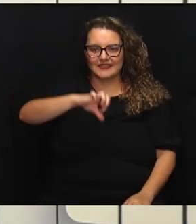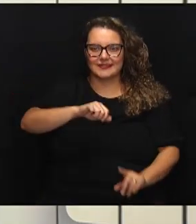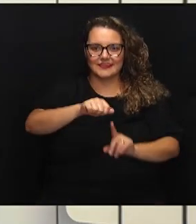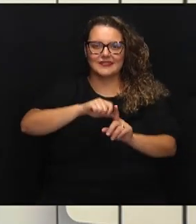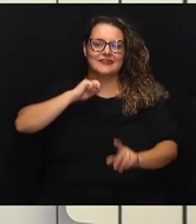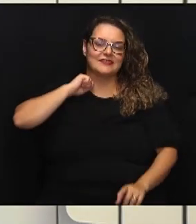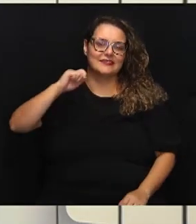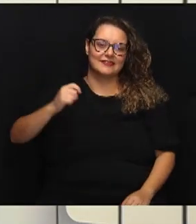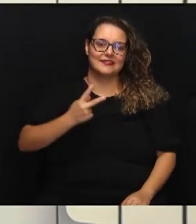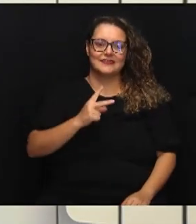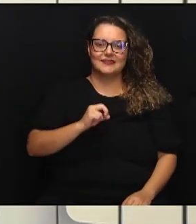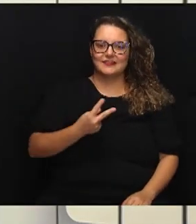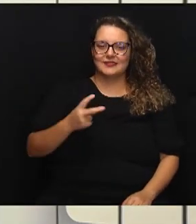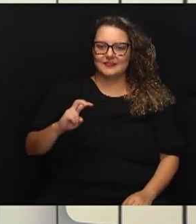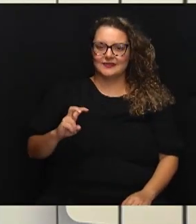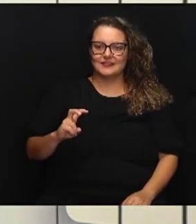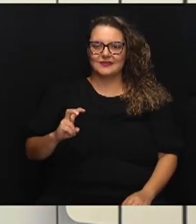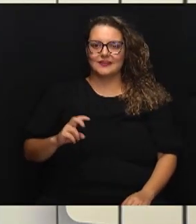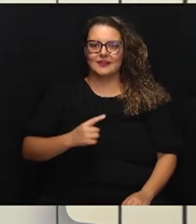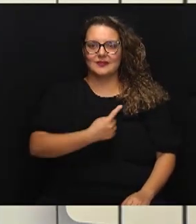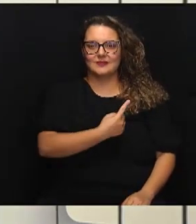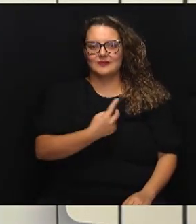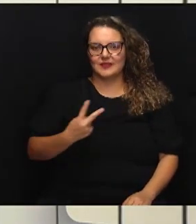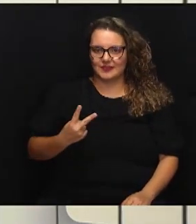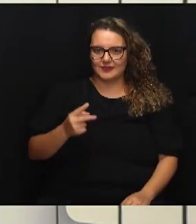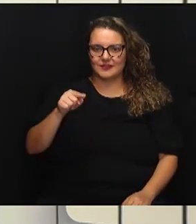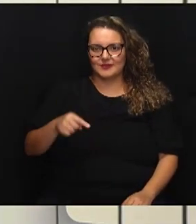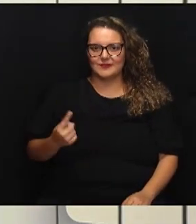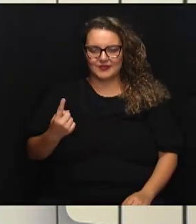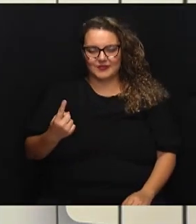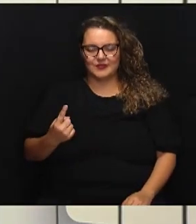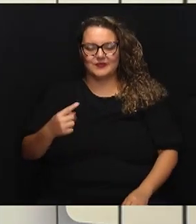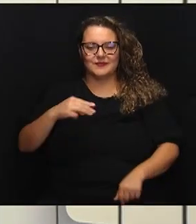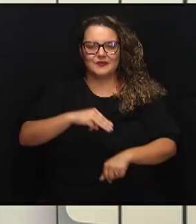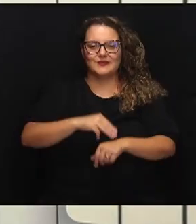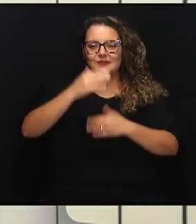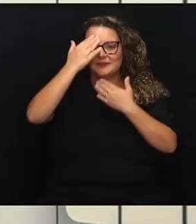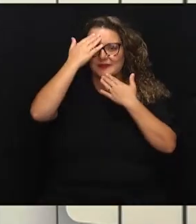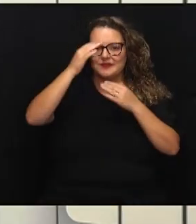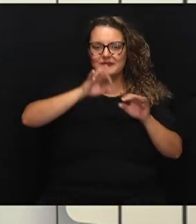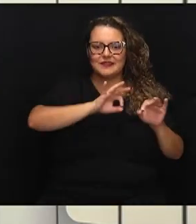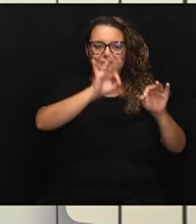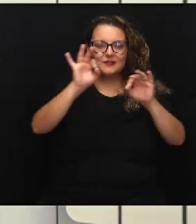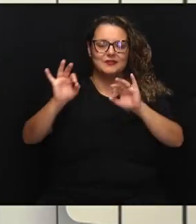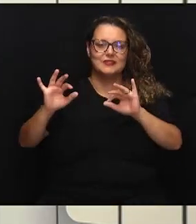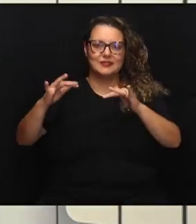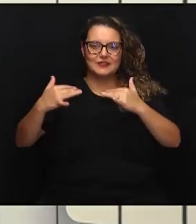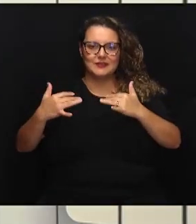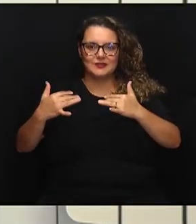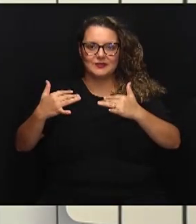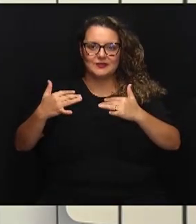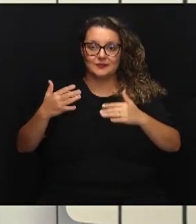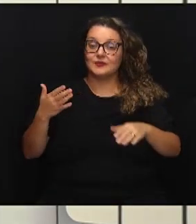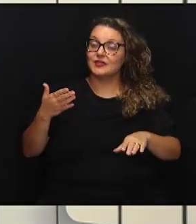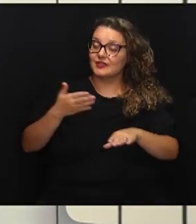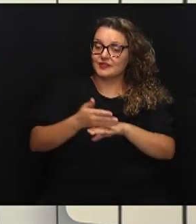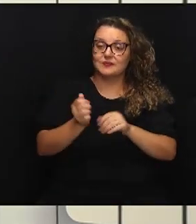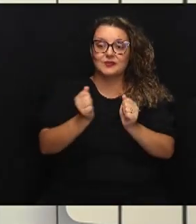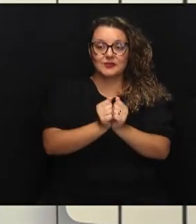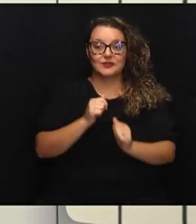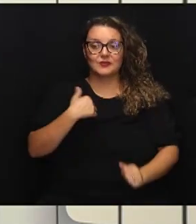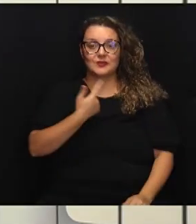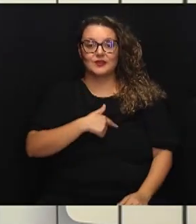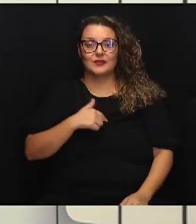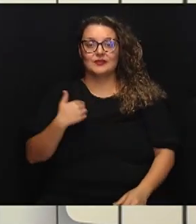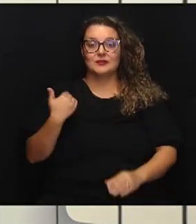de 2025, meio-dia mais 1 minuto. Muito obrigado pela sua companhia, pela sua audiência e participe.